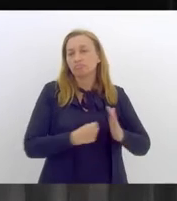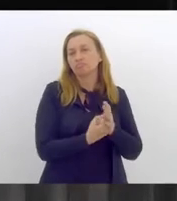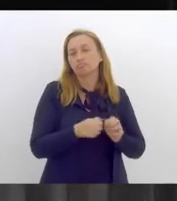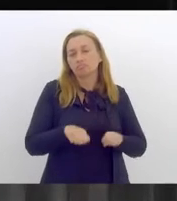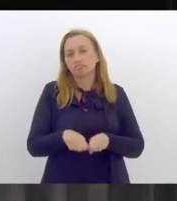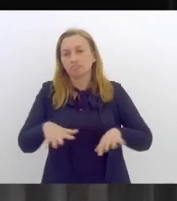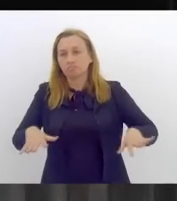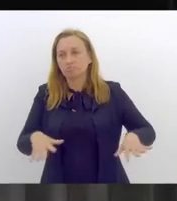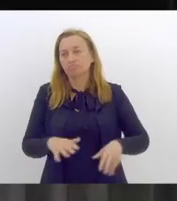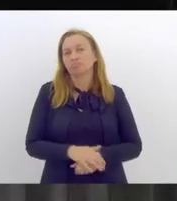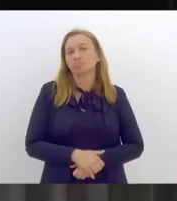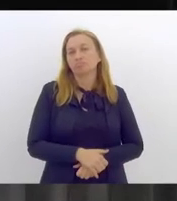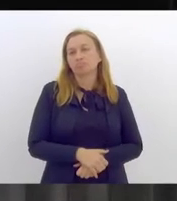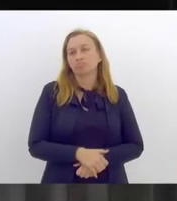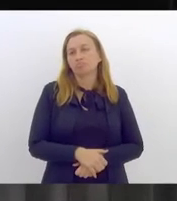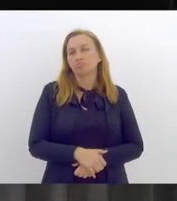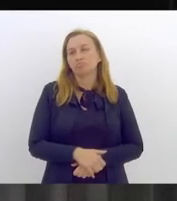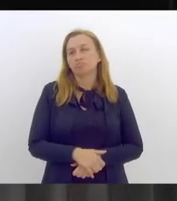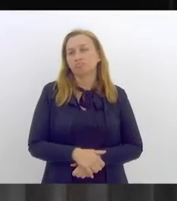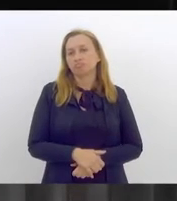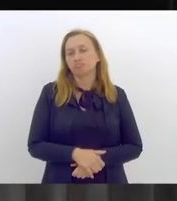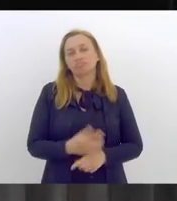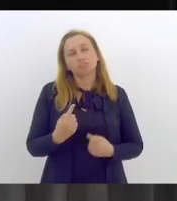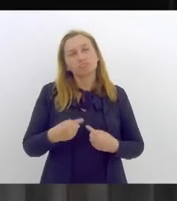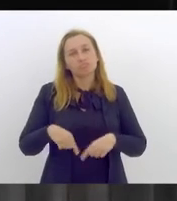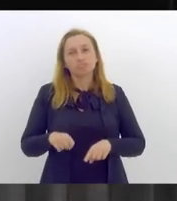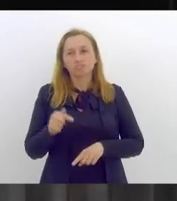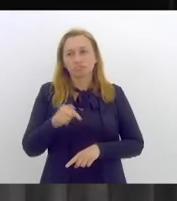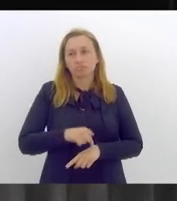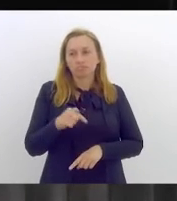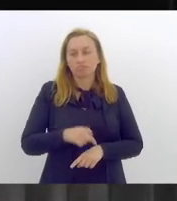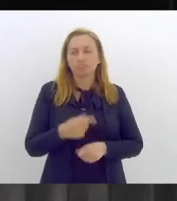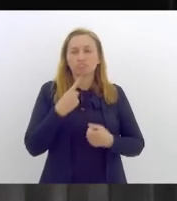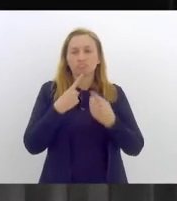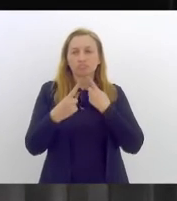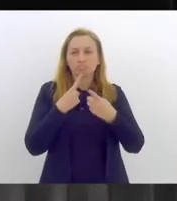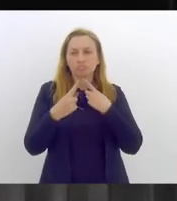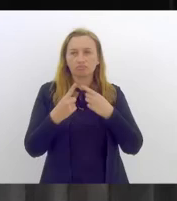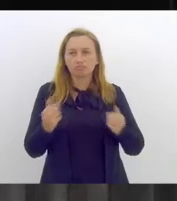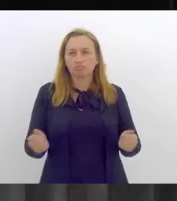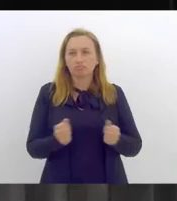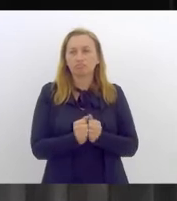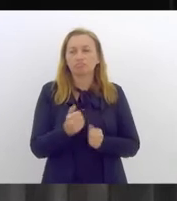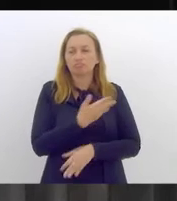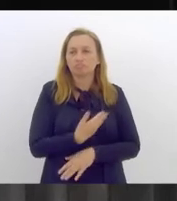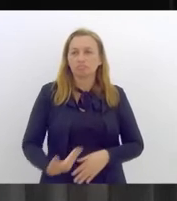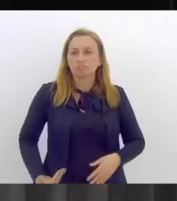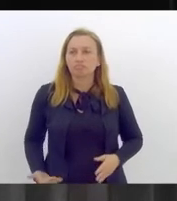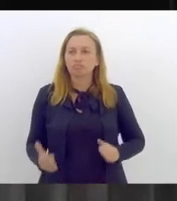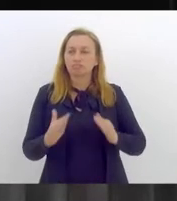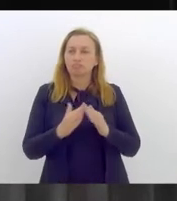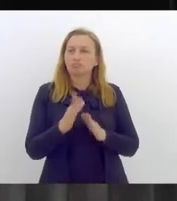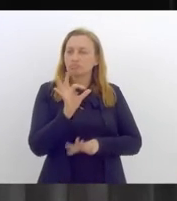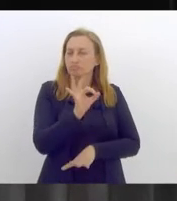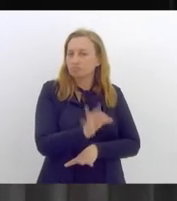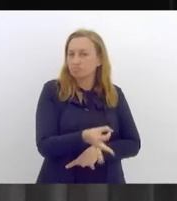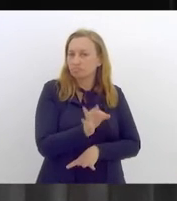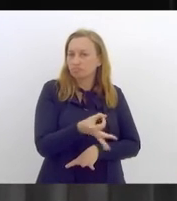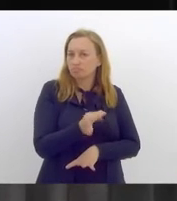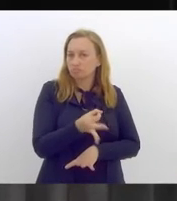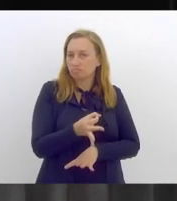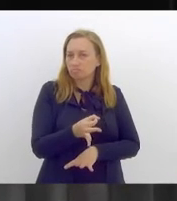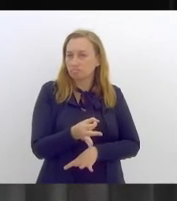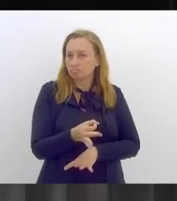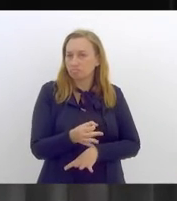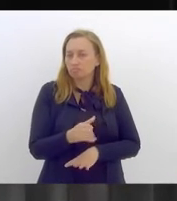pandemia. Nós deveríamos estar aqui, pelo contrário, discutindo junto com o governo, e essa casa certamente